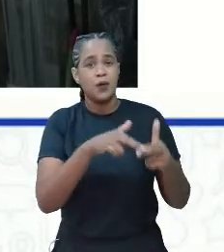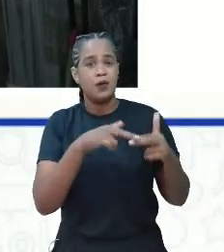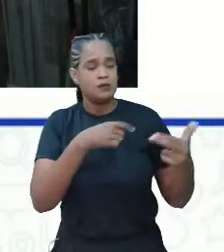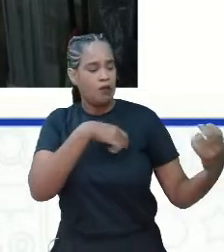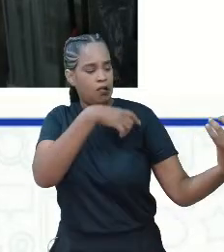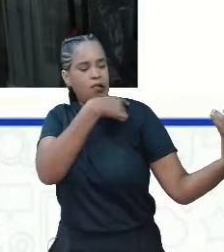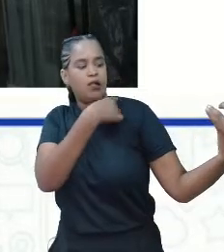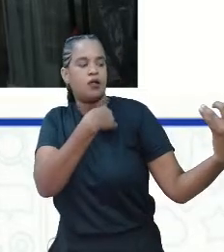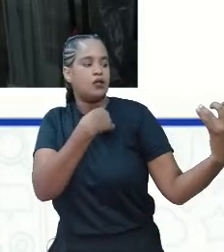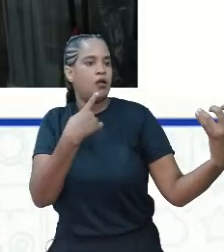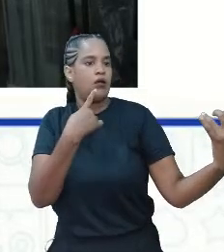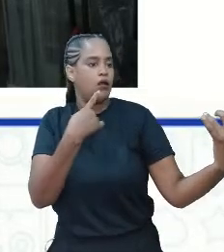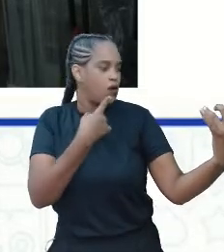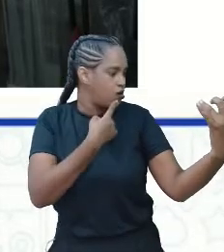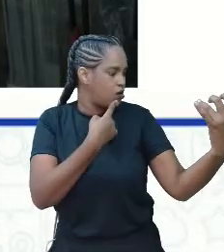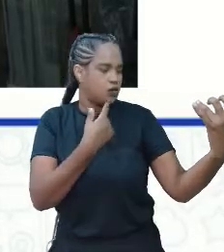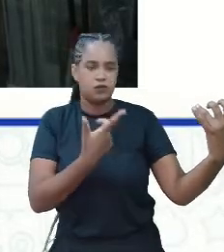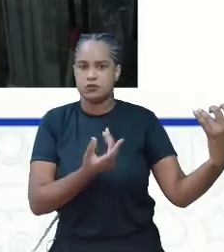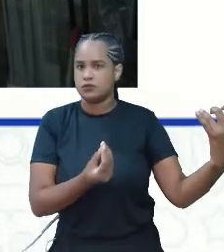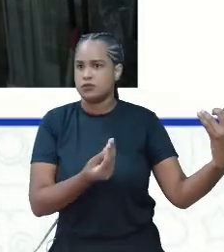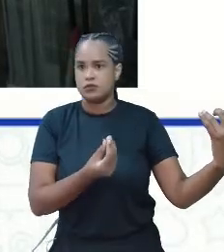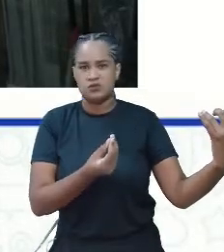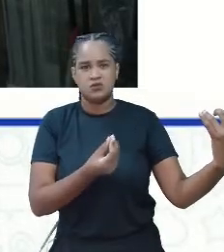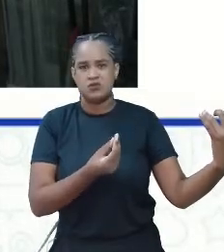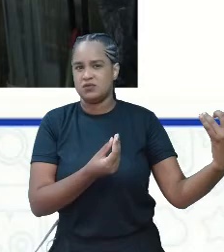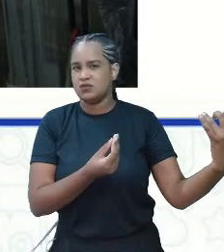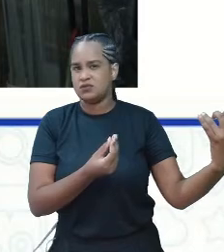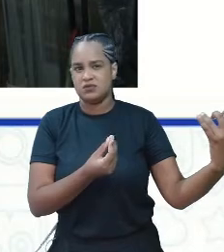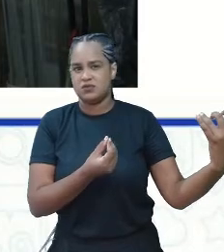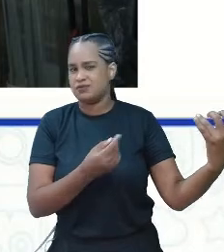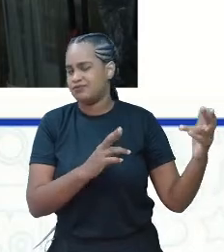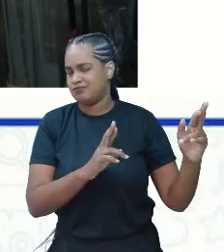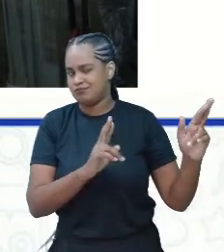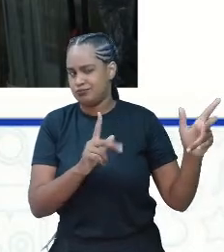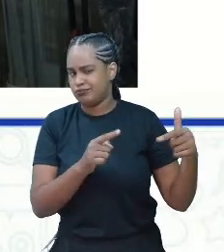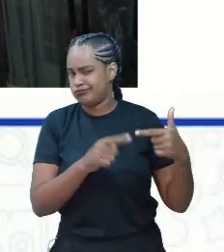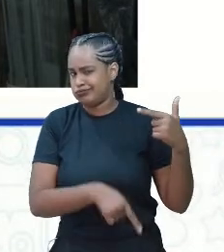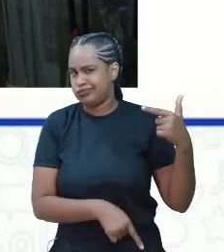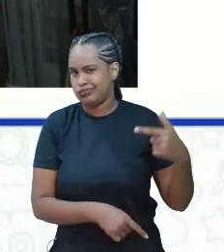você entorta, tá aí. O violino é uma coisa mais de alienígena, né?